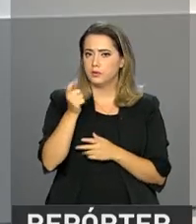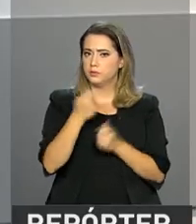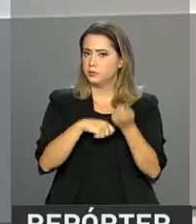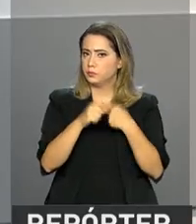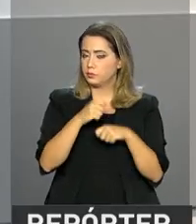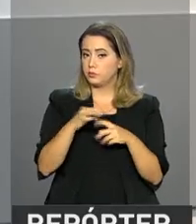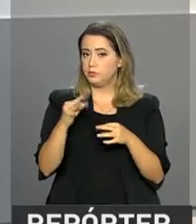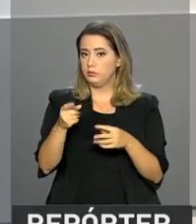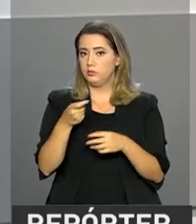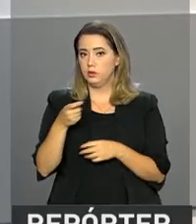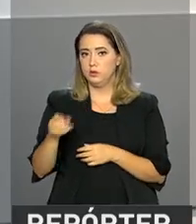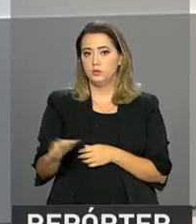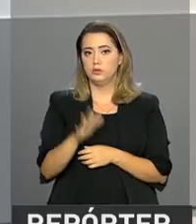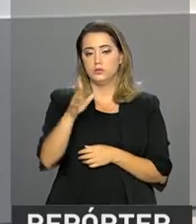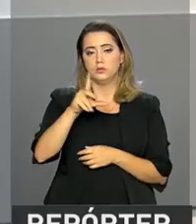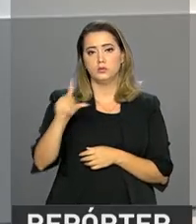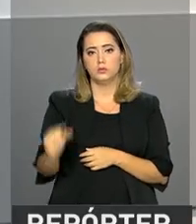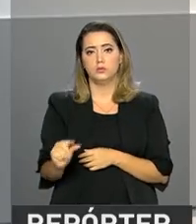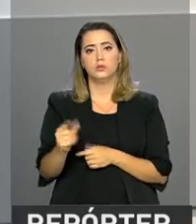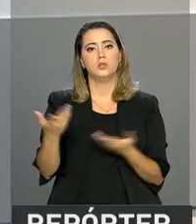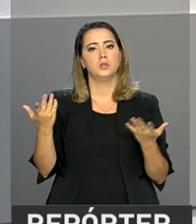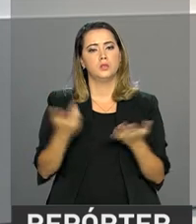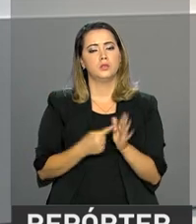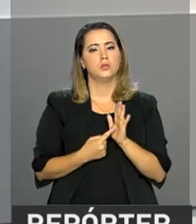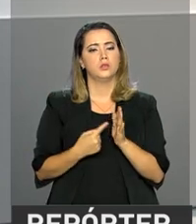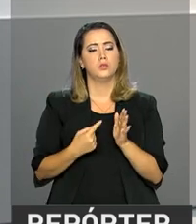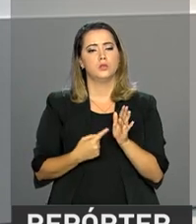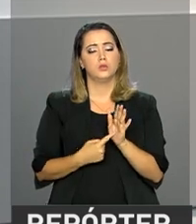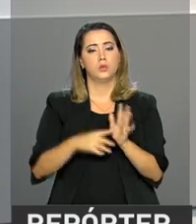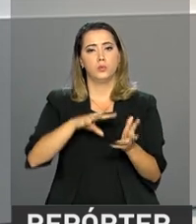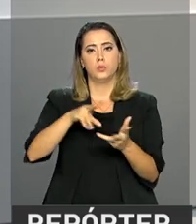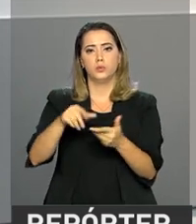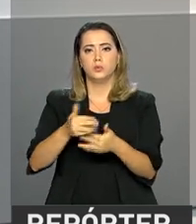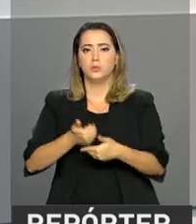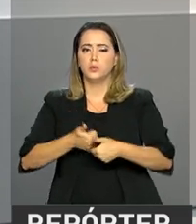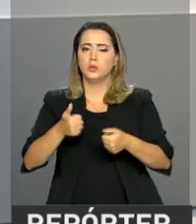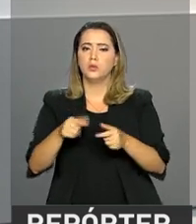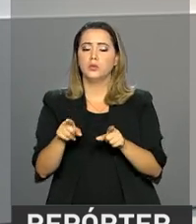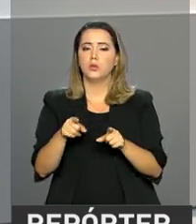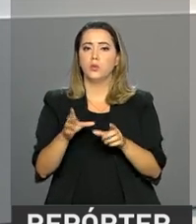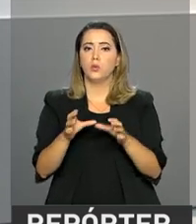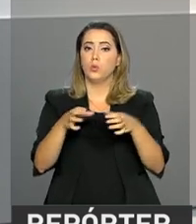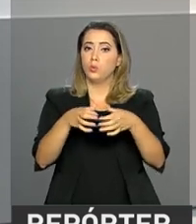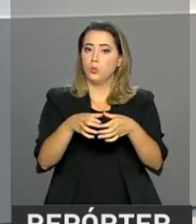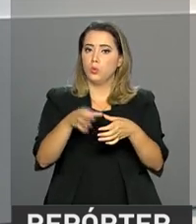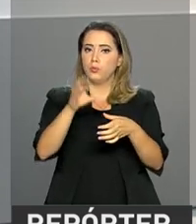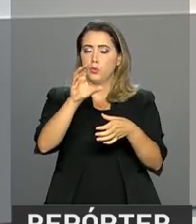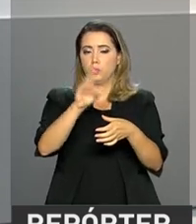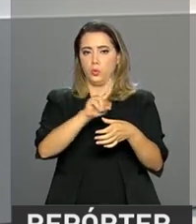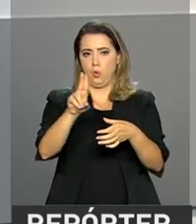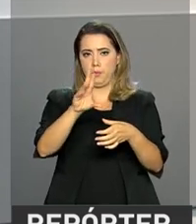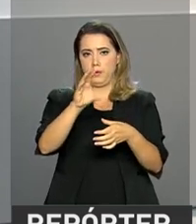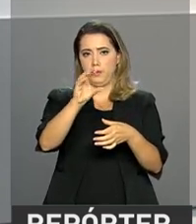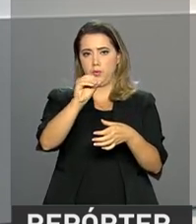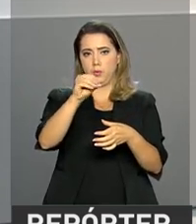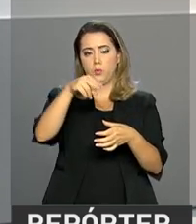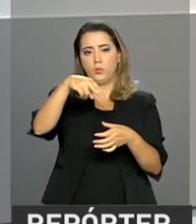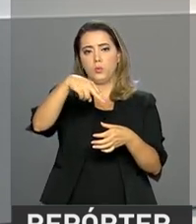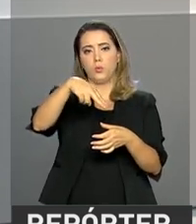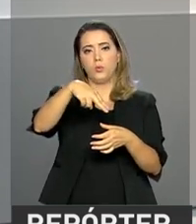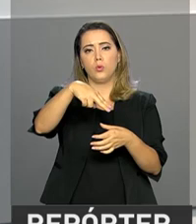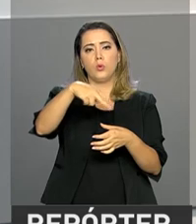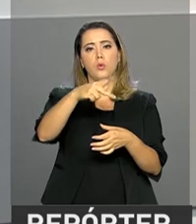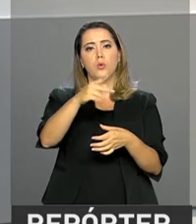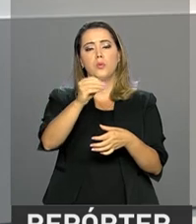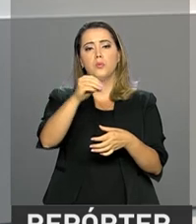nas taxas de inflação no Brasil e o cenário externo favorável fizeram com que o Comitê de Política Monetária do Banco Central